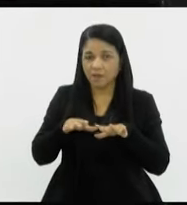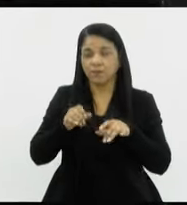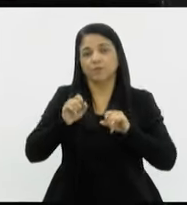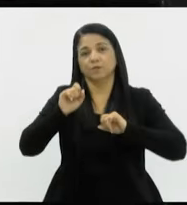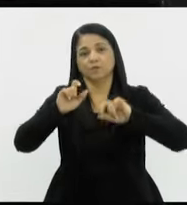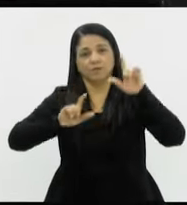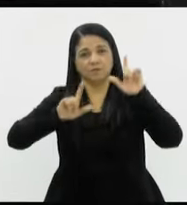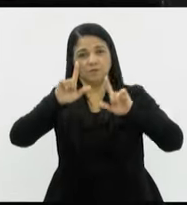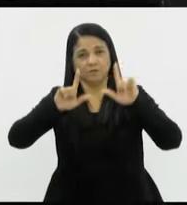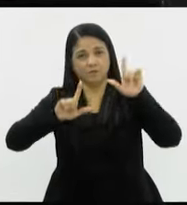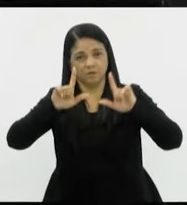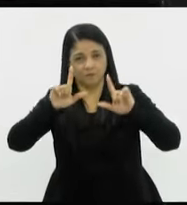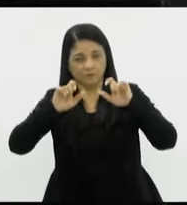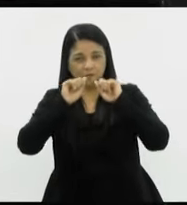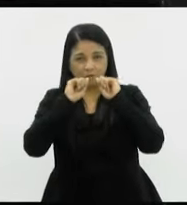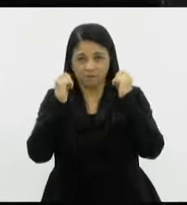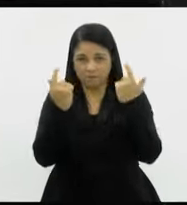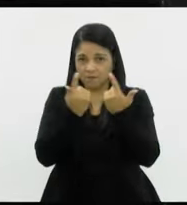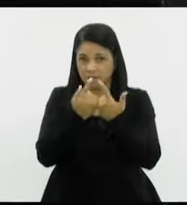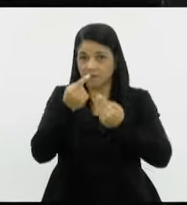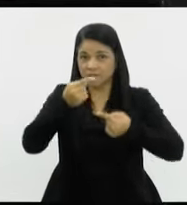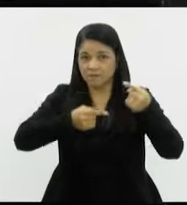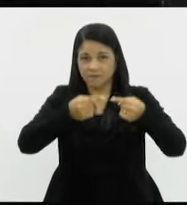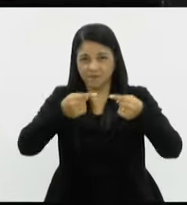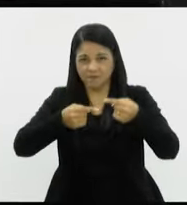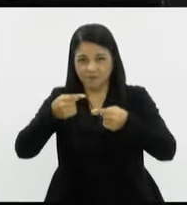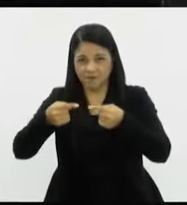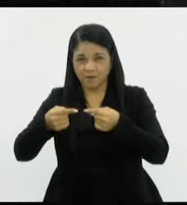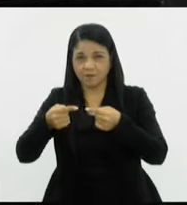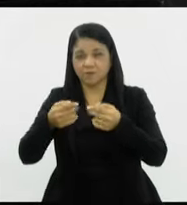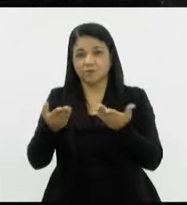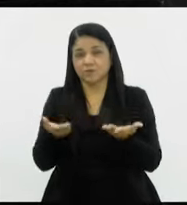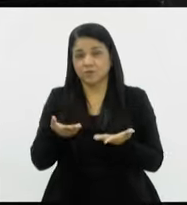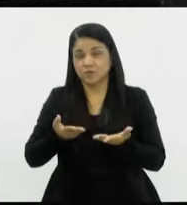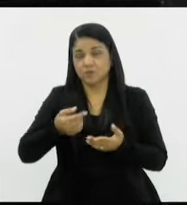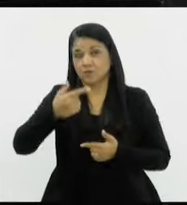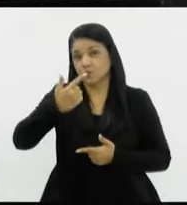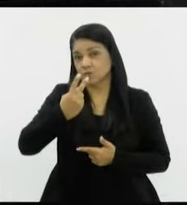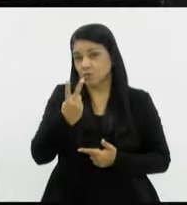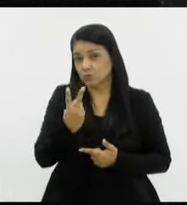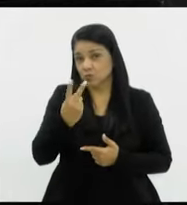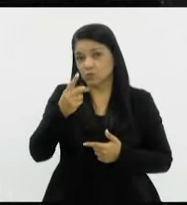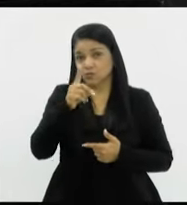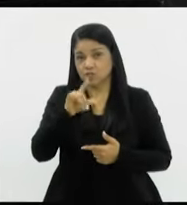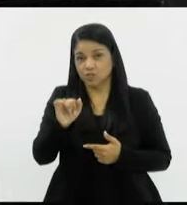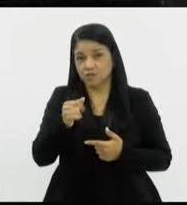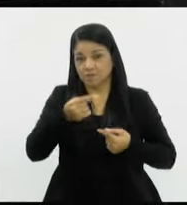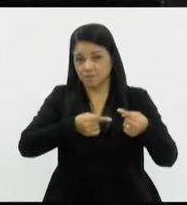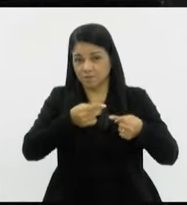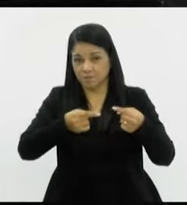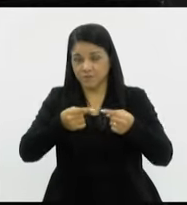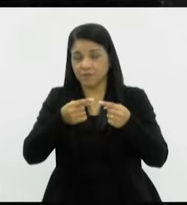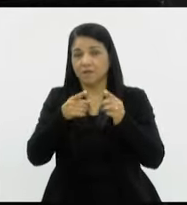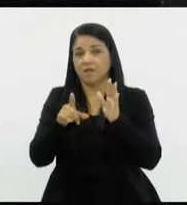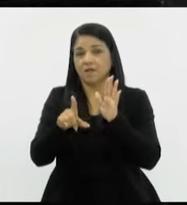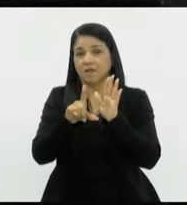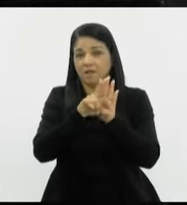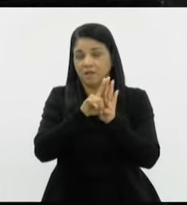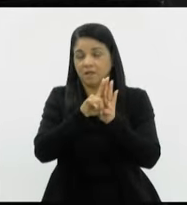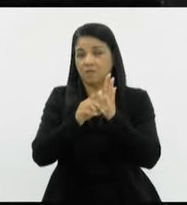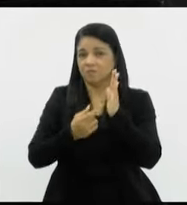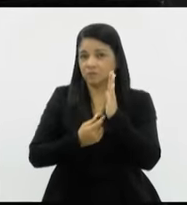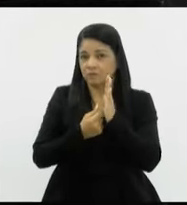TV Alerj. Debatemos hoje na Alerj, estamos no segundo dia de debate, a lei orçamentária anual,